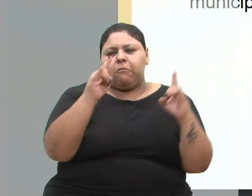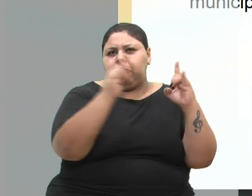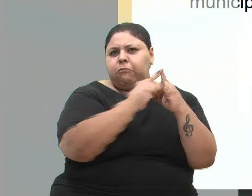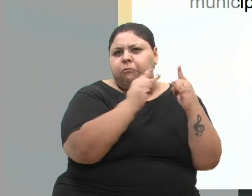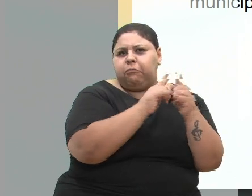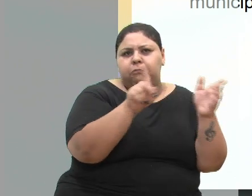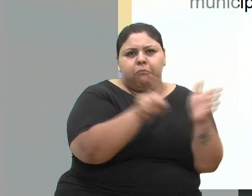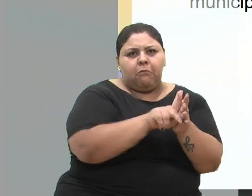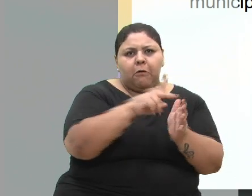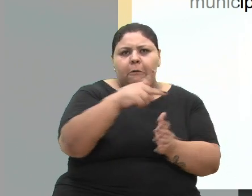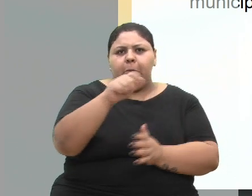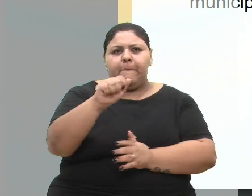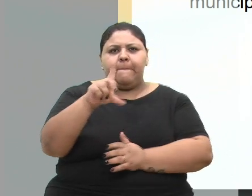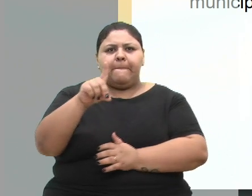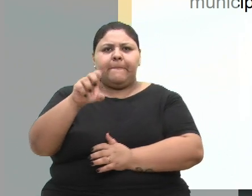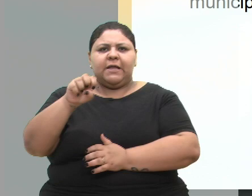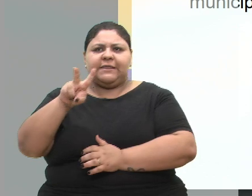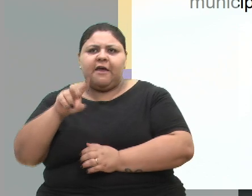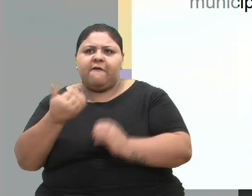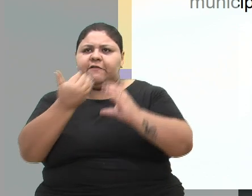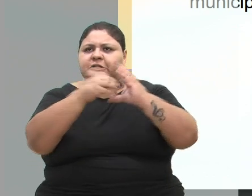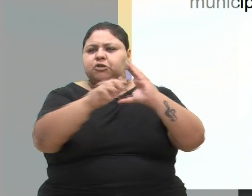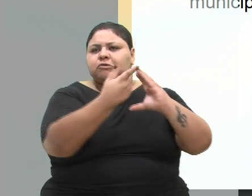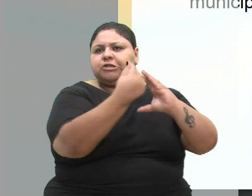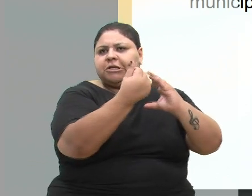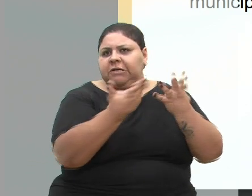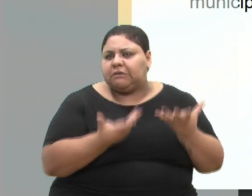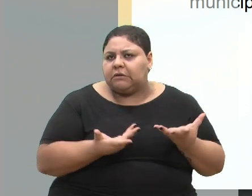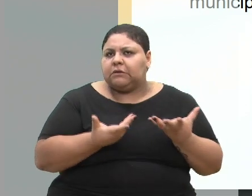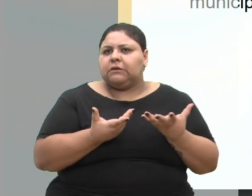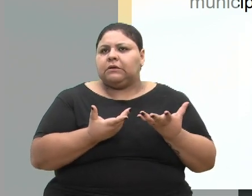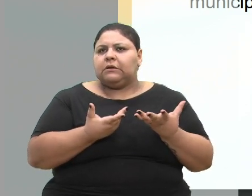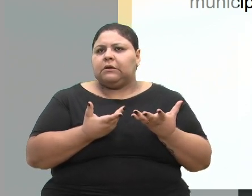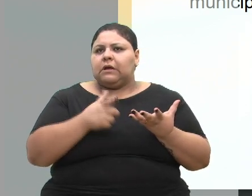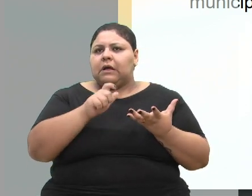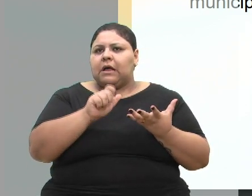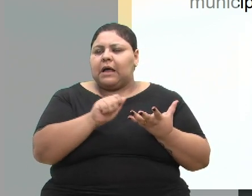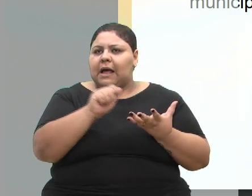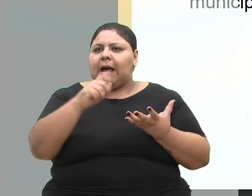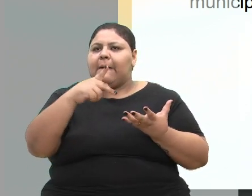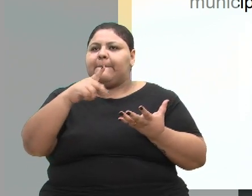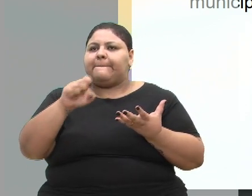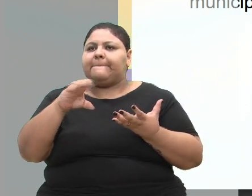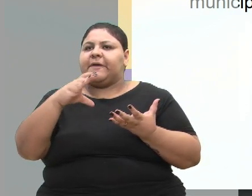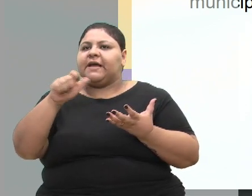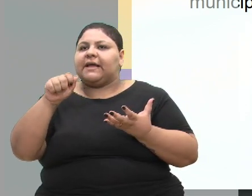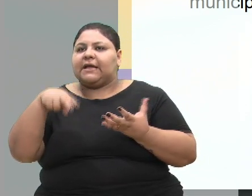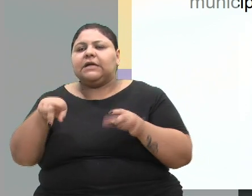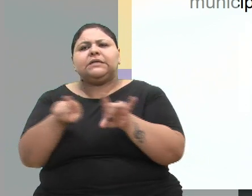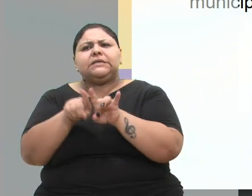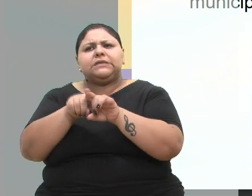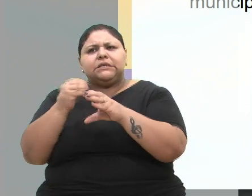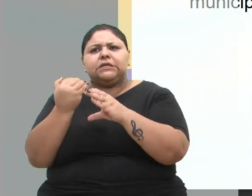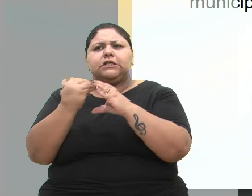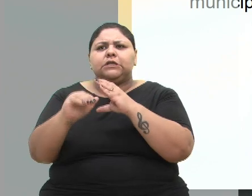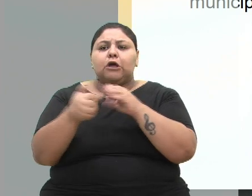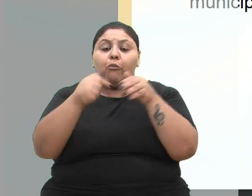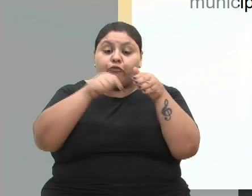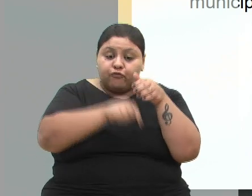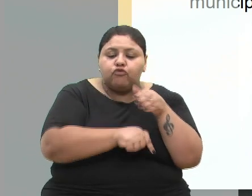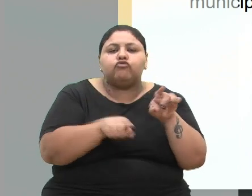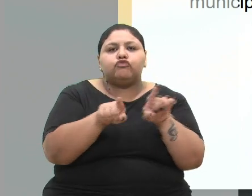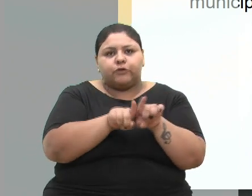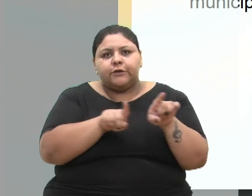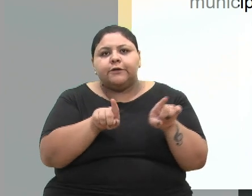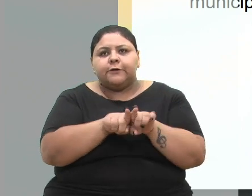própria PADEV, a gente destinou recurso, para a PECAM, né? Então, mas também destinamos para os fundos, né? Então, para